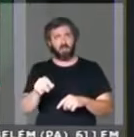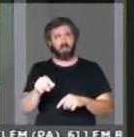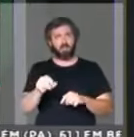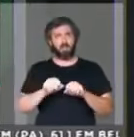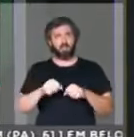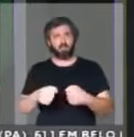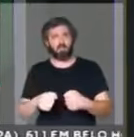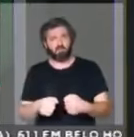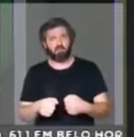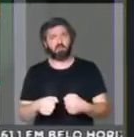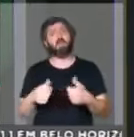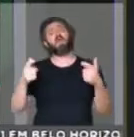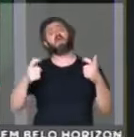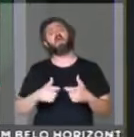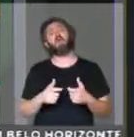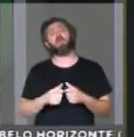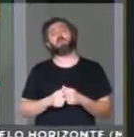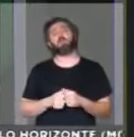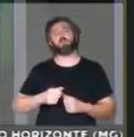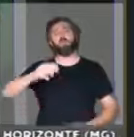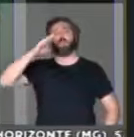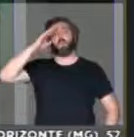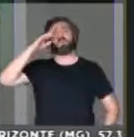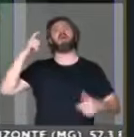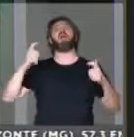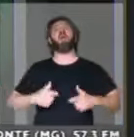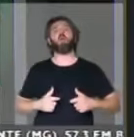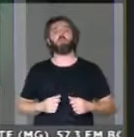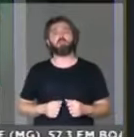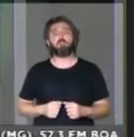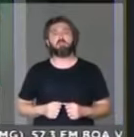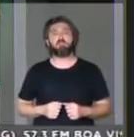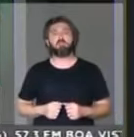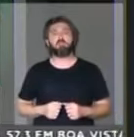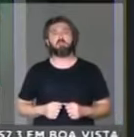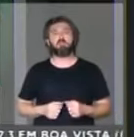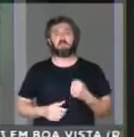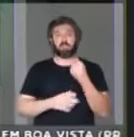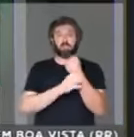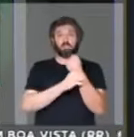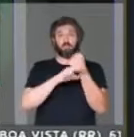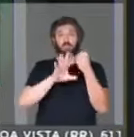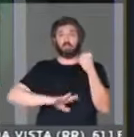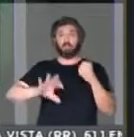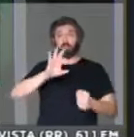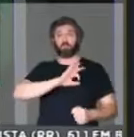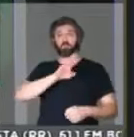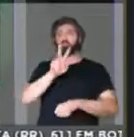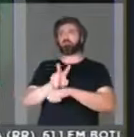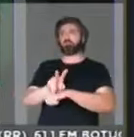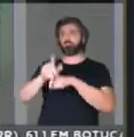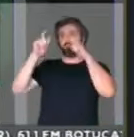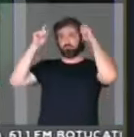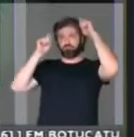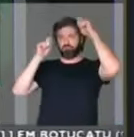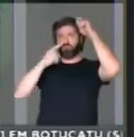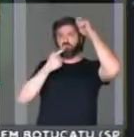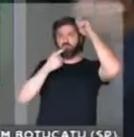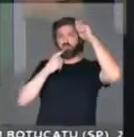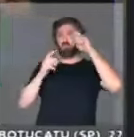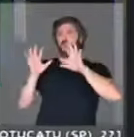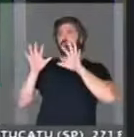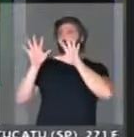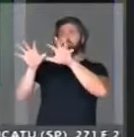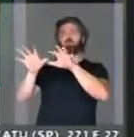amazônia onde estão as forças armadas onde está a força de segurança nacional e às forças armadas e às forças